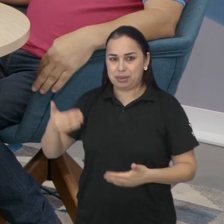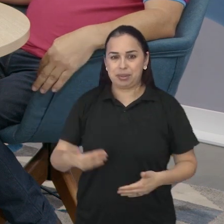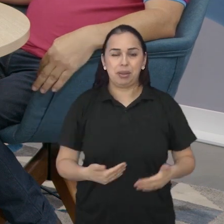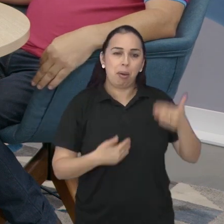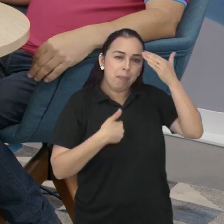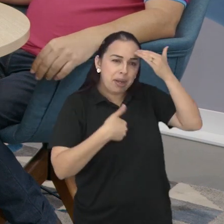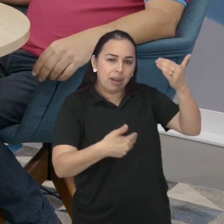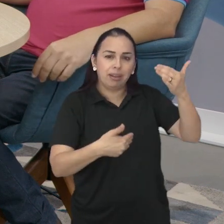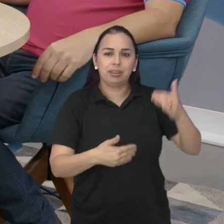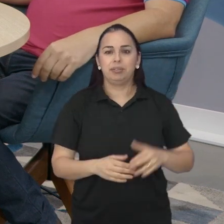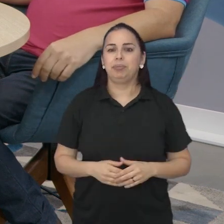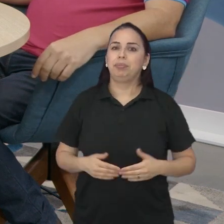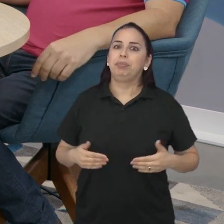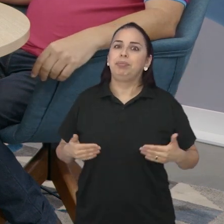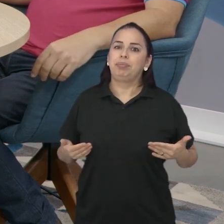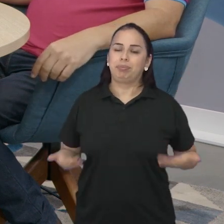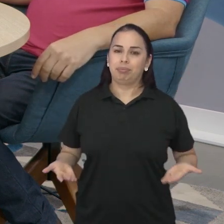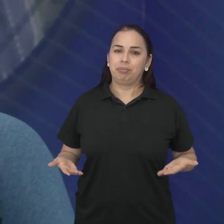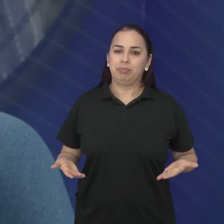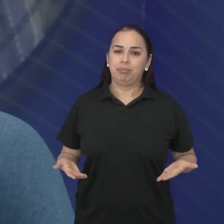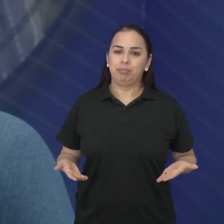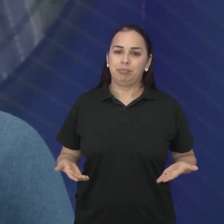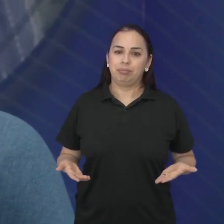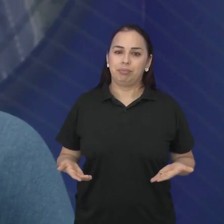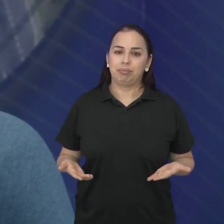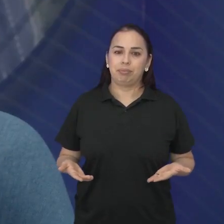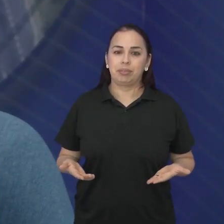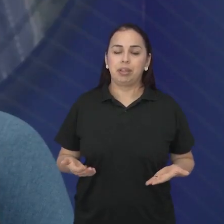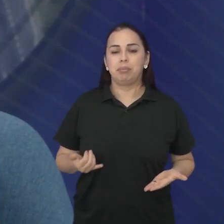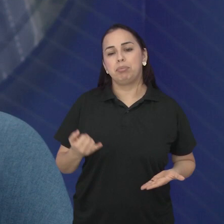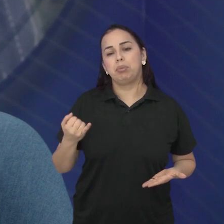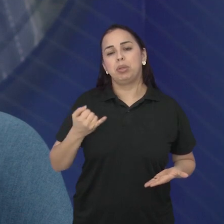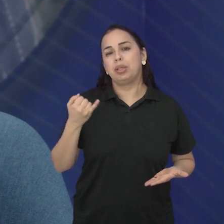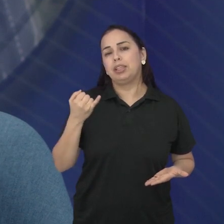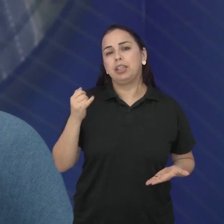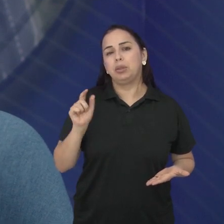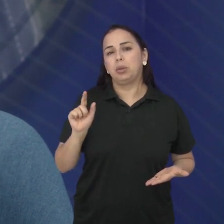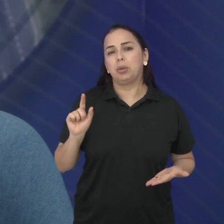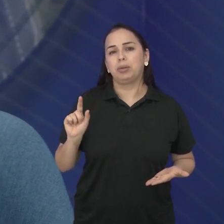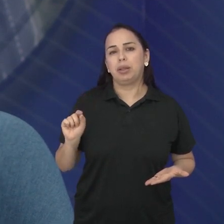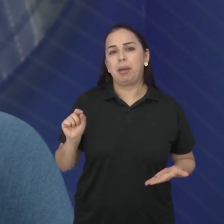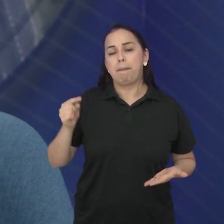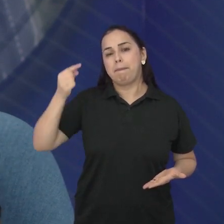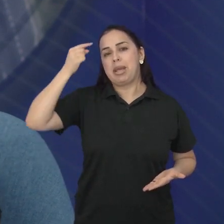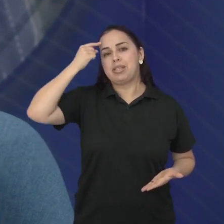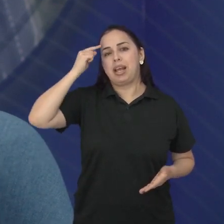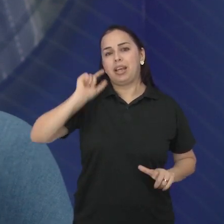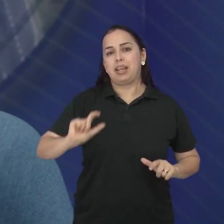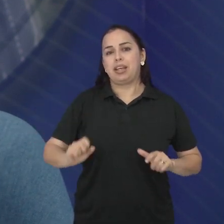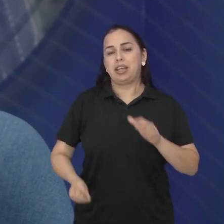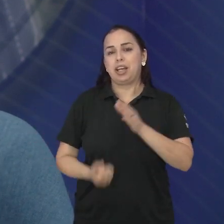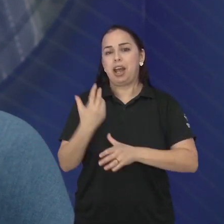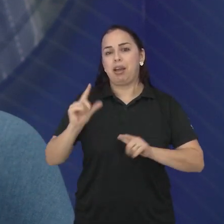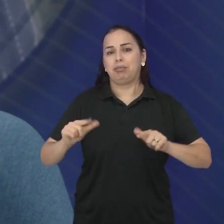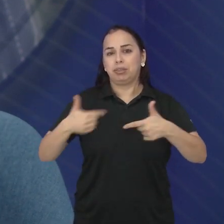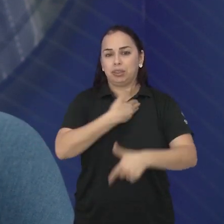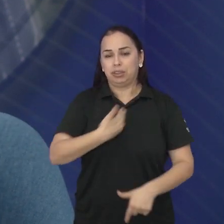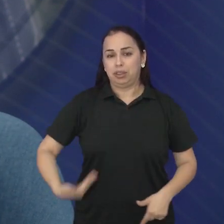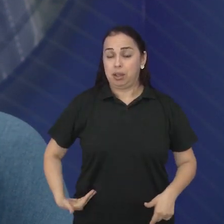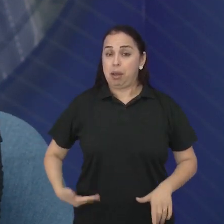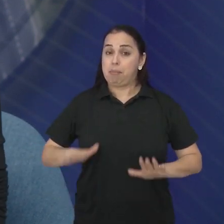pela oportunidade. E a questão é essa, né? É importante, mais do que tudo, pensar em políticas públicas e, sobretudo,